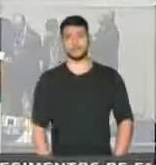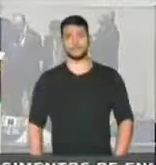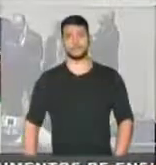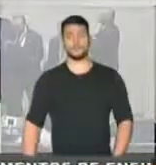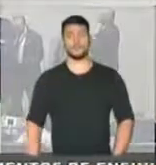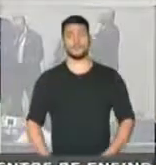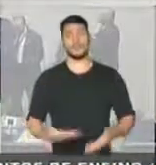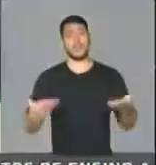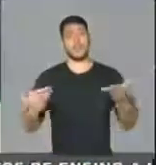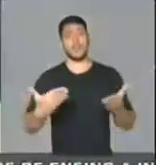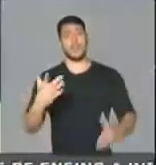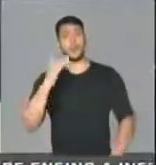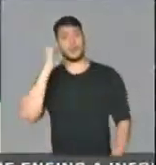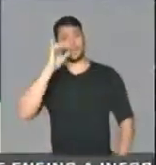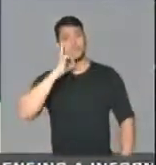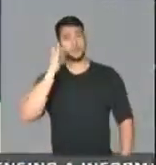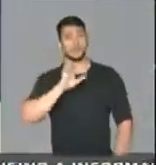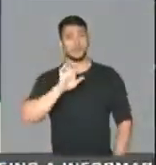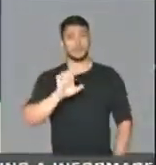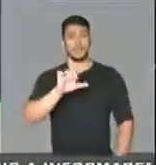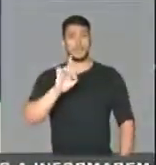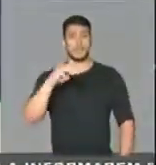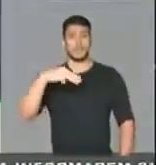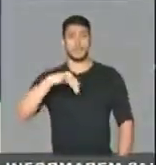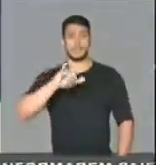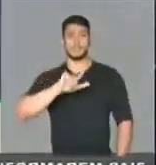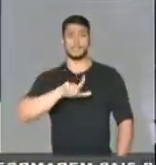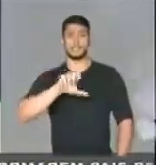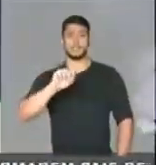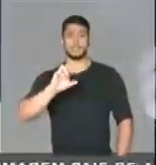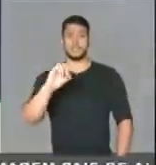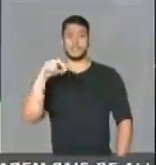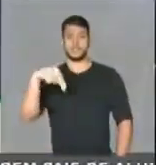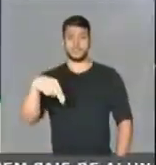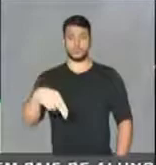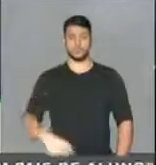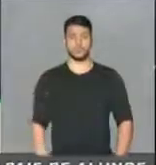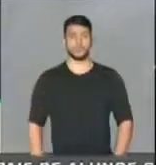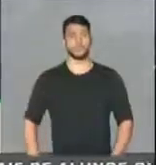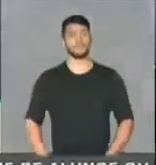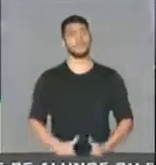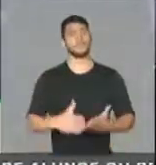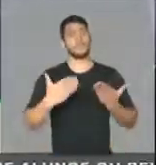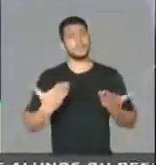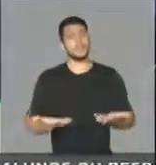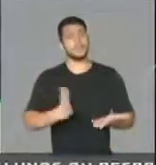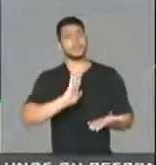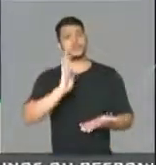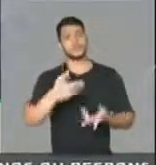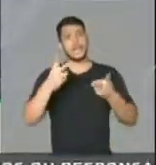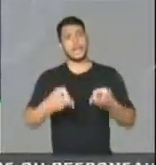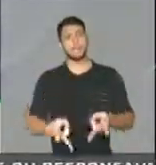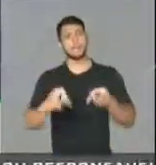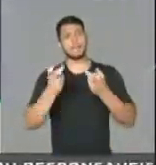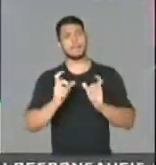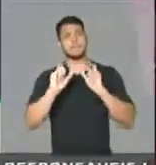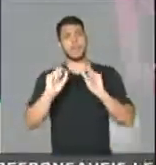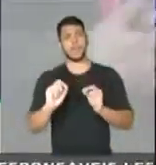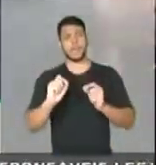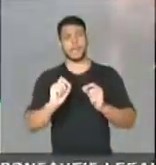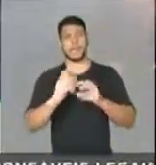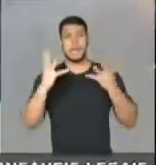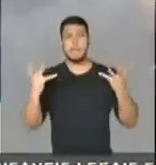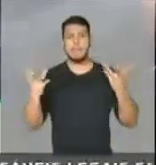9. Com a palavra o deputado Edmilson Rodrigues, do PSOL do Pará. Deve ter percebido um esplendor da arquitetura